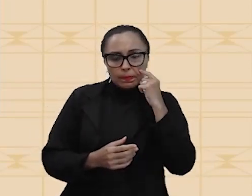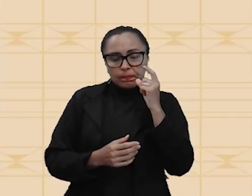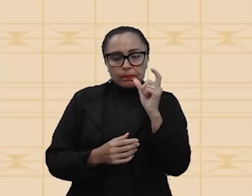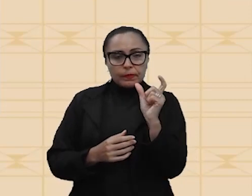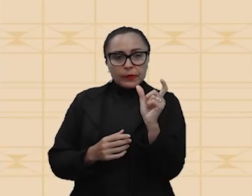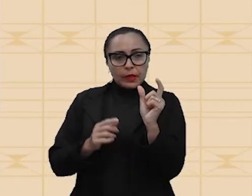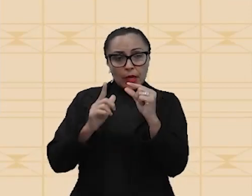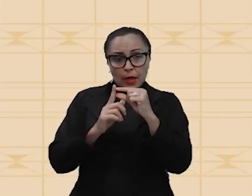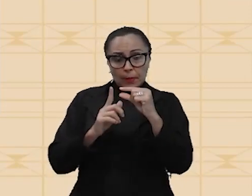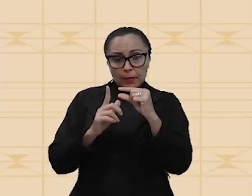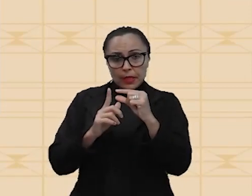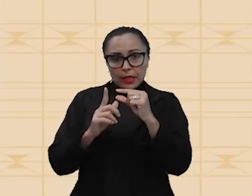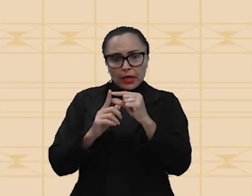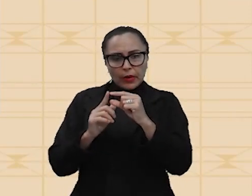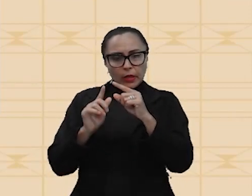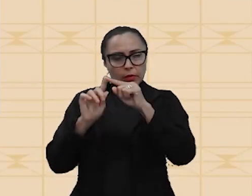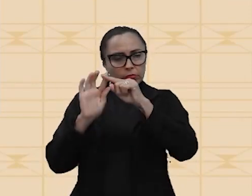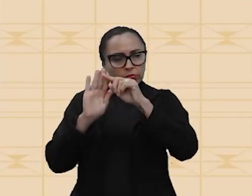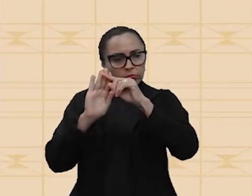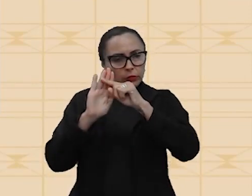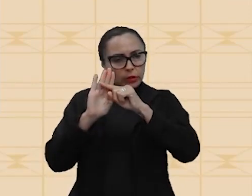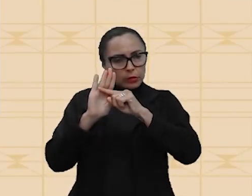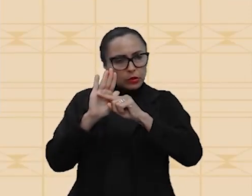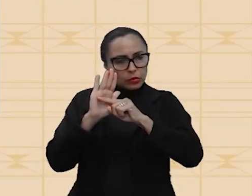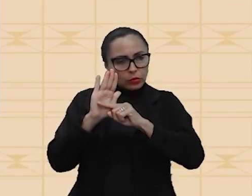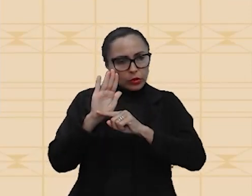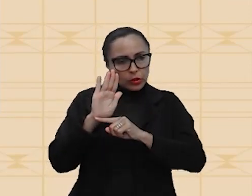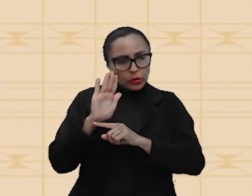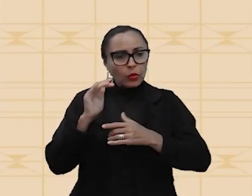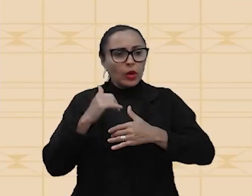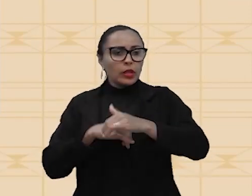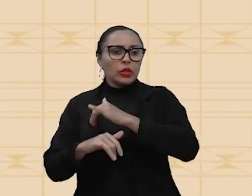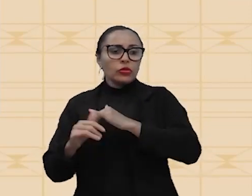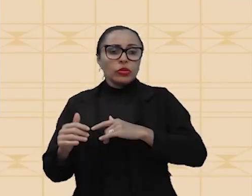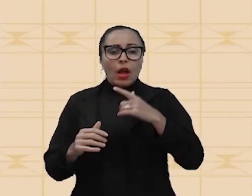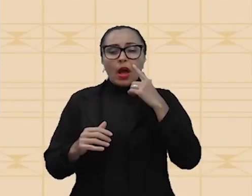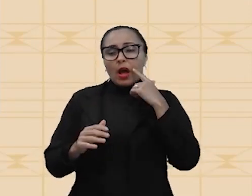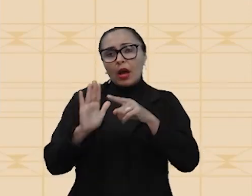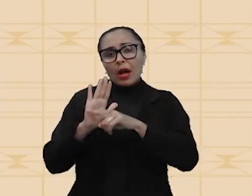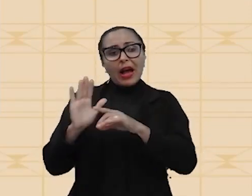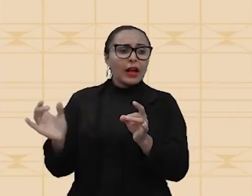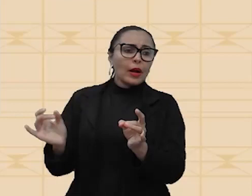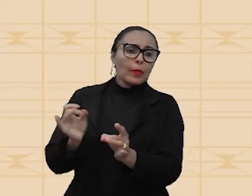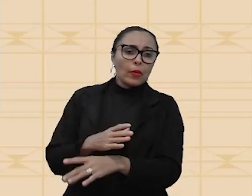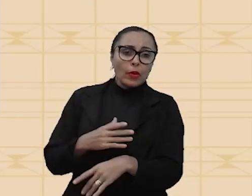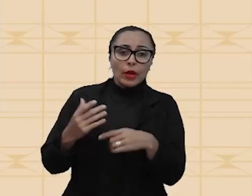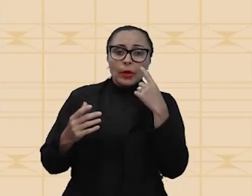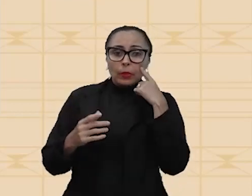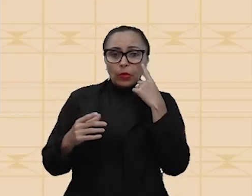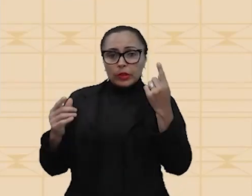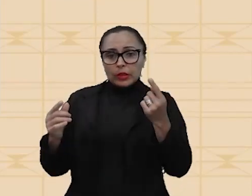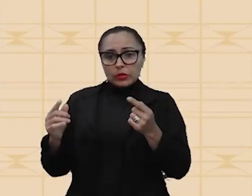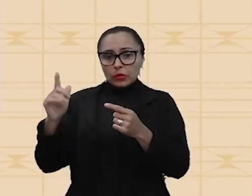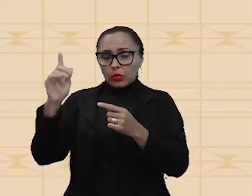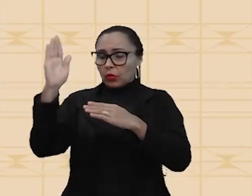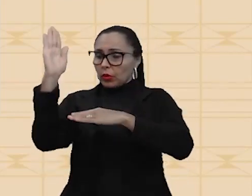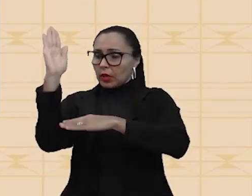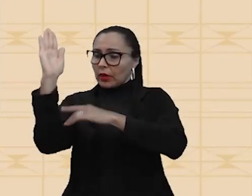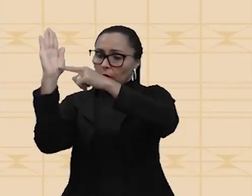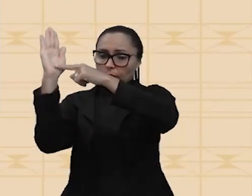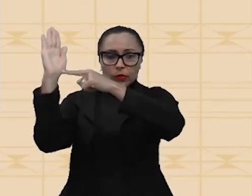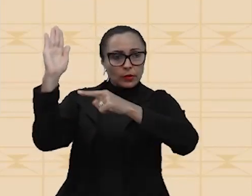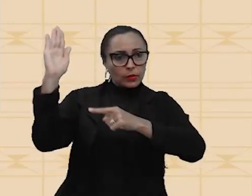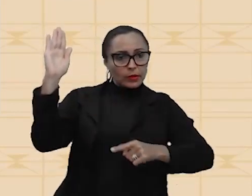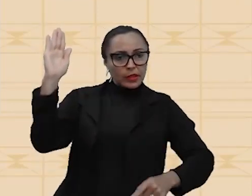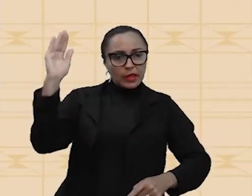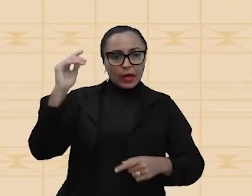dissipando energia até o momento que você diz que a pilha acabou. Ou seja, por isso que o gráfico é uma função linear. Fica ligado